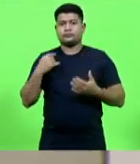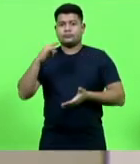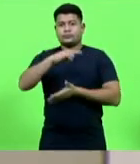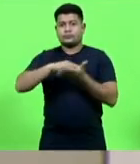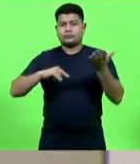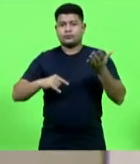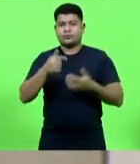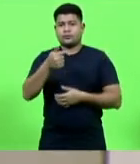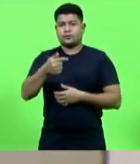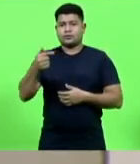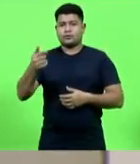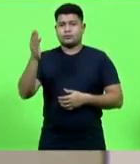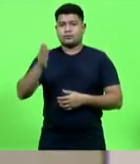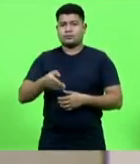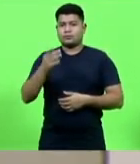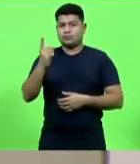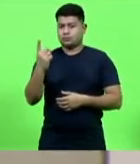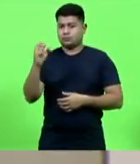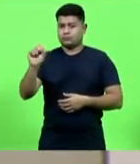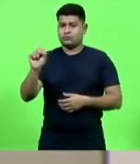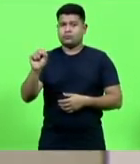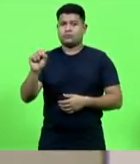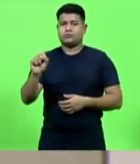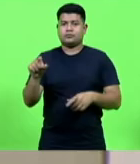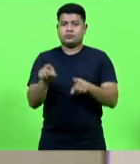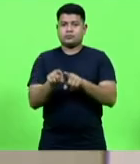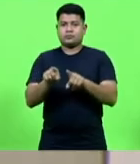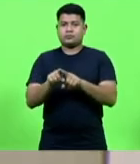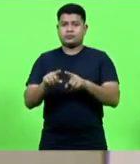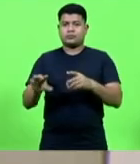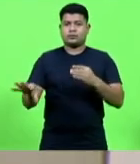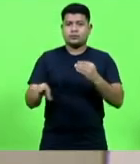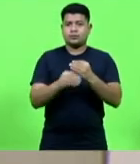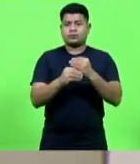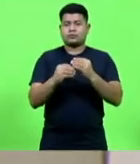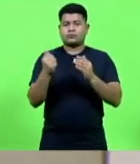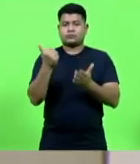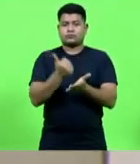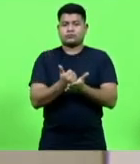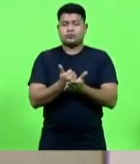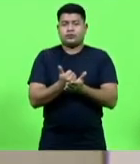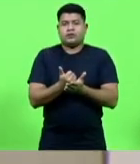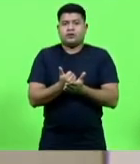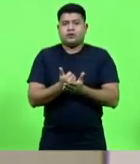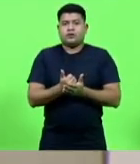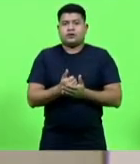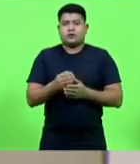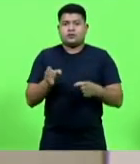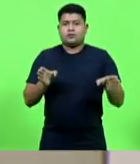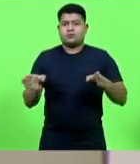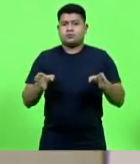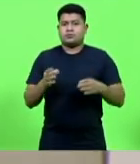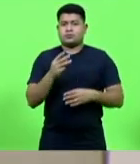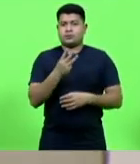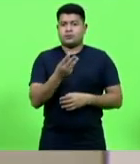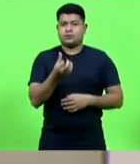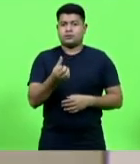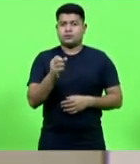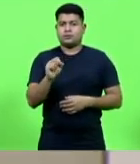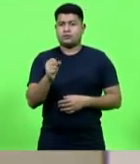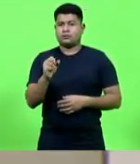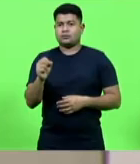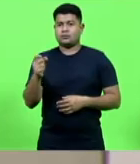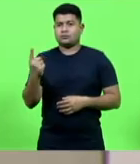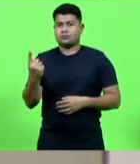77, barra 2018 e do aditivo de prazo 36811 de 2021, em